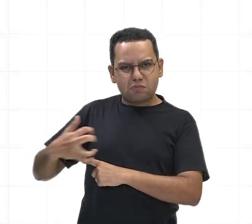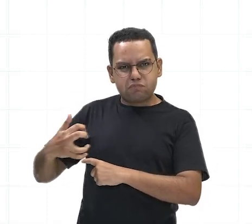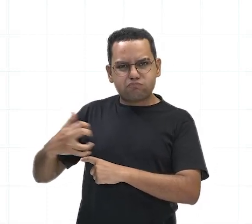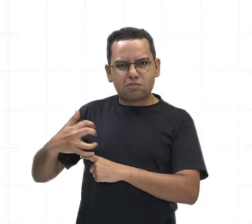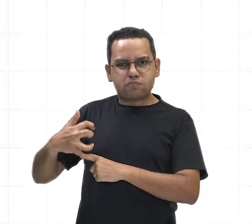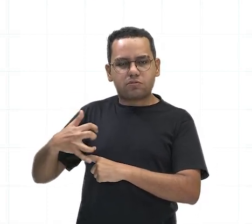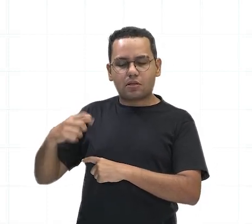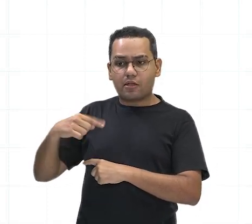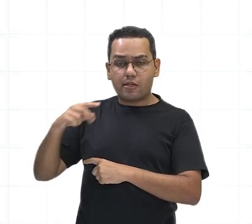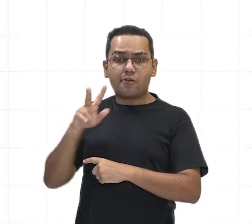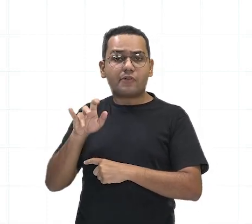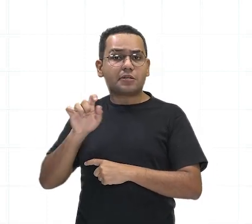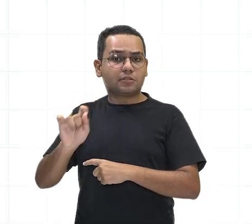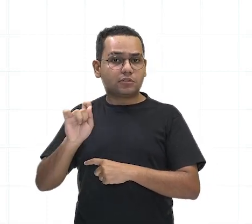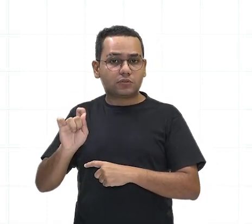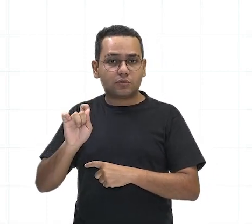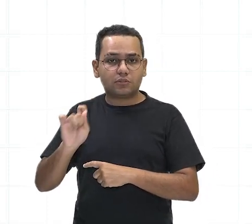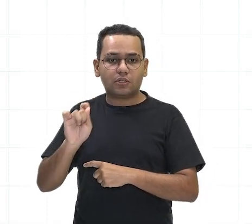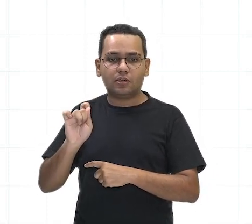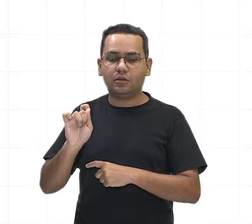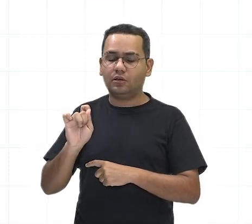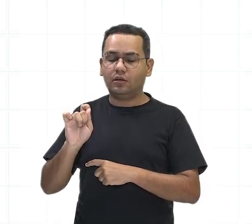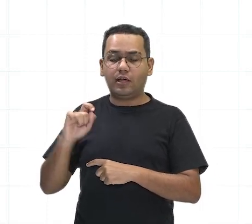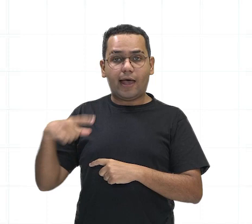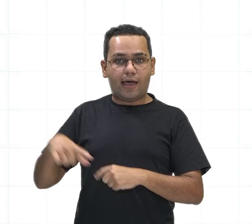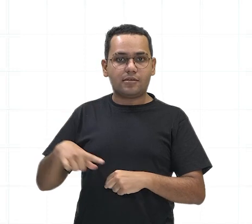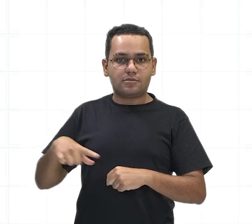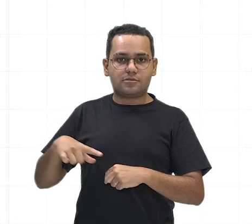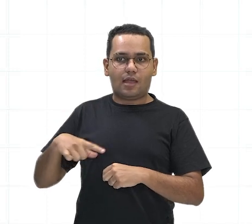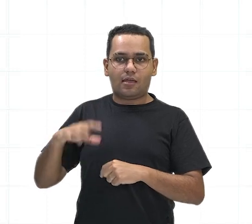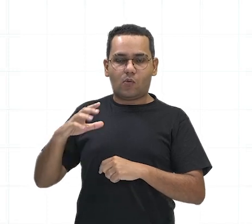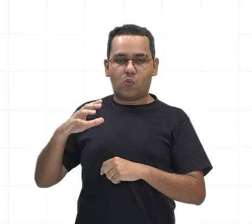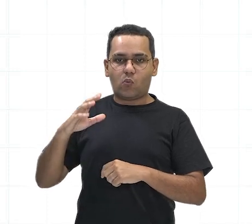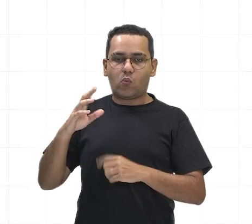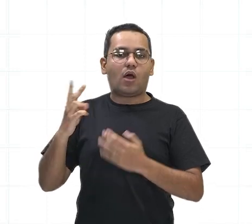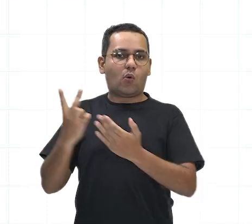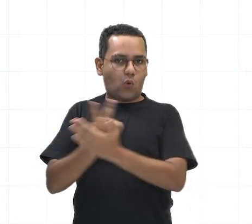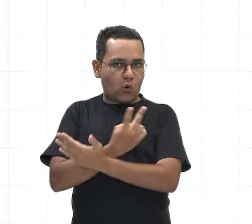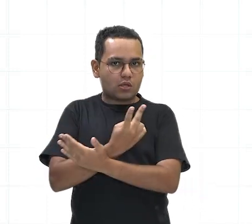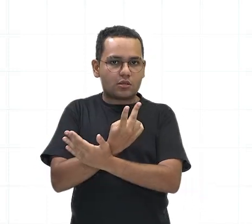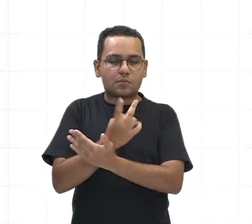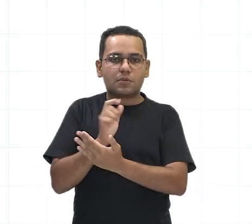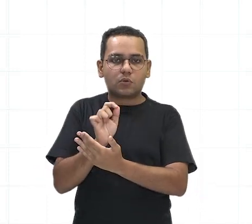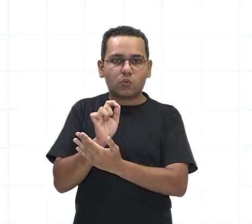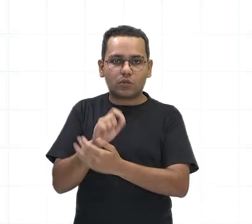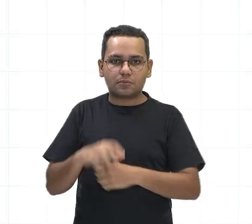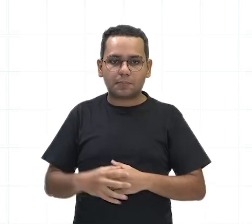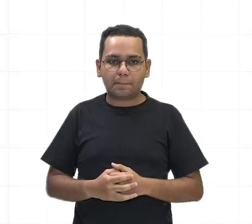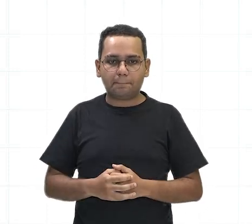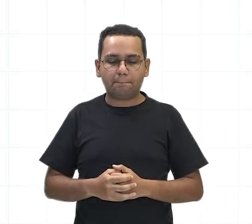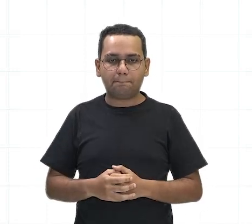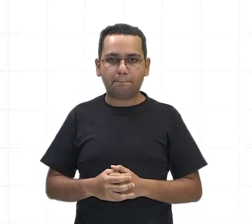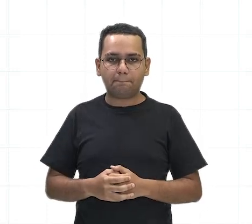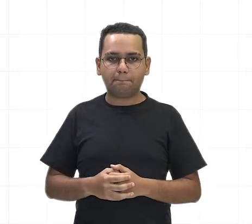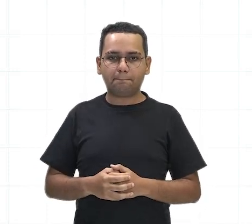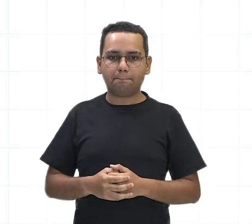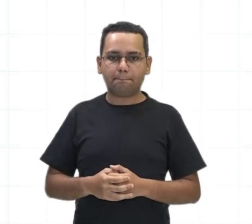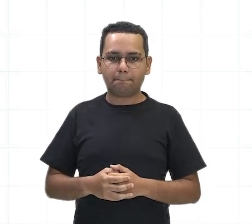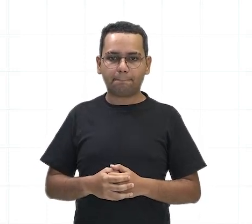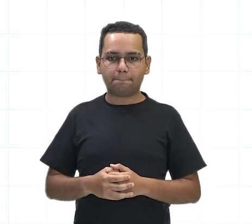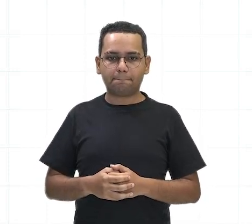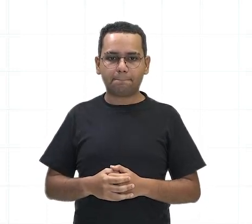lançadas ali naquele órgão. Então, esse sintoma, né, essa icterícia, ela está justamente relacionada com